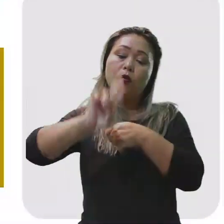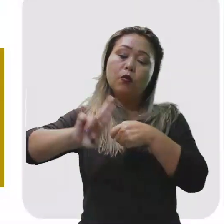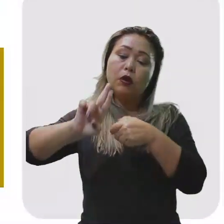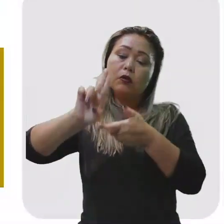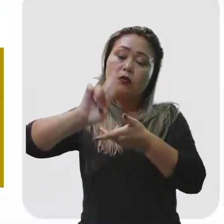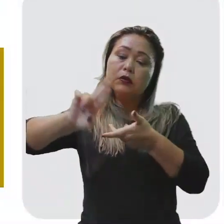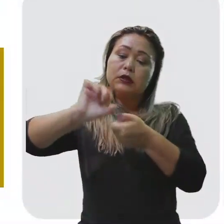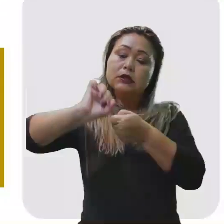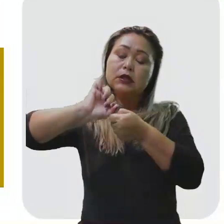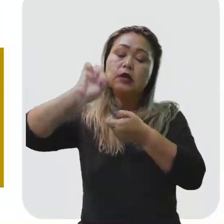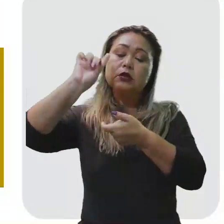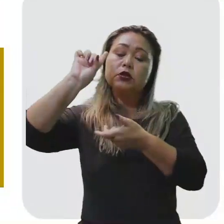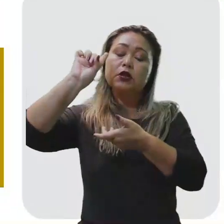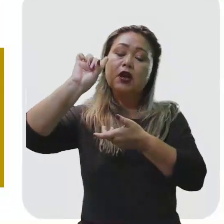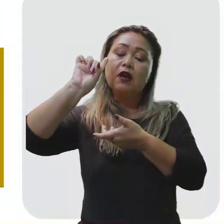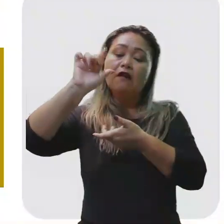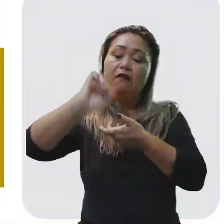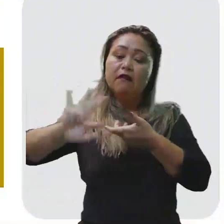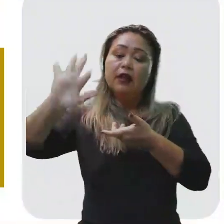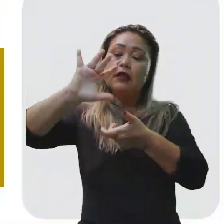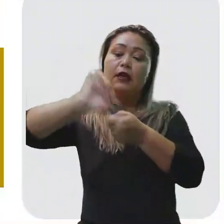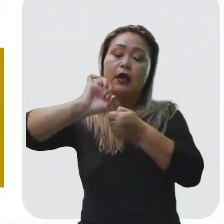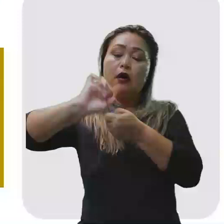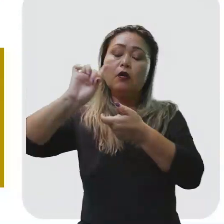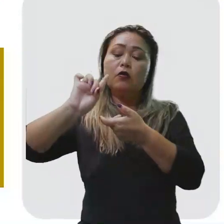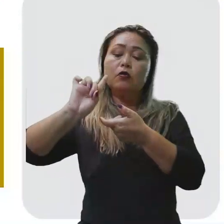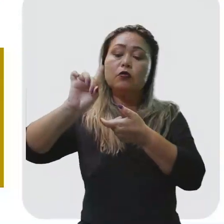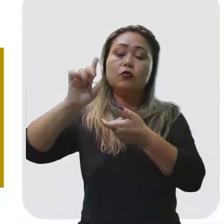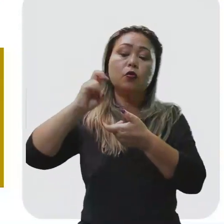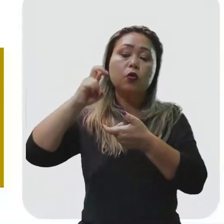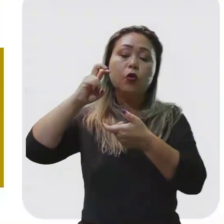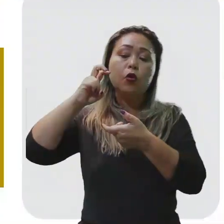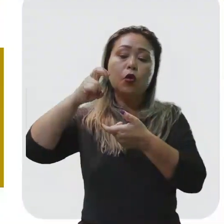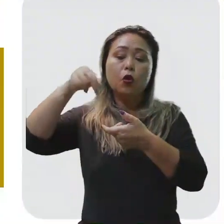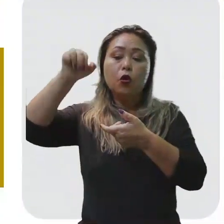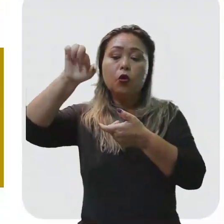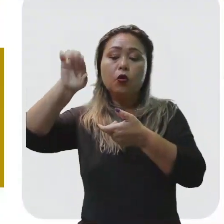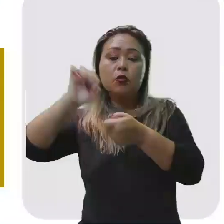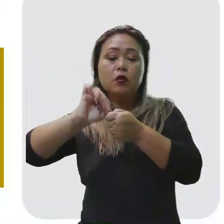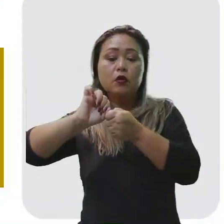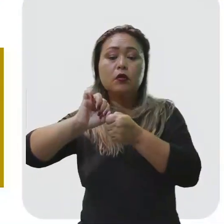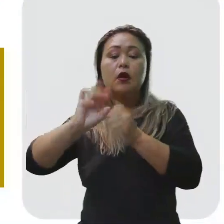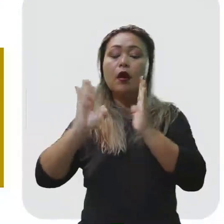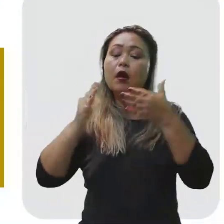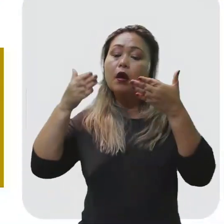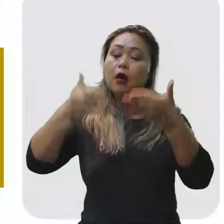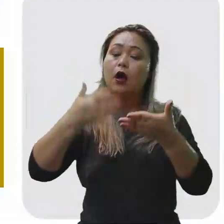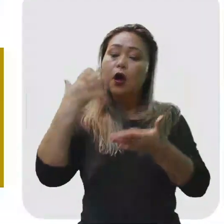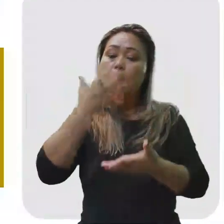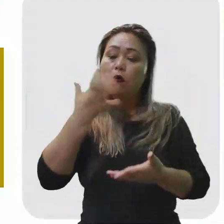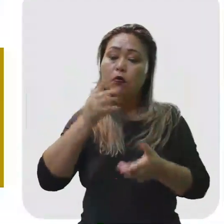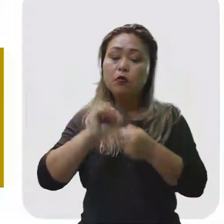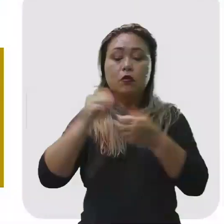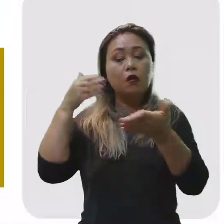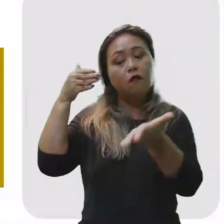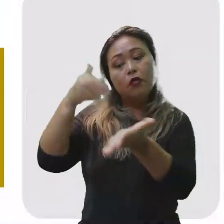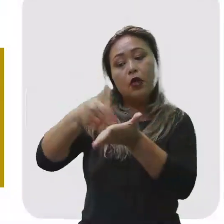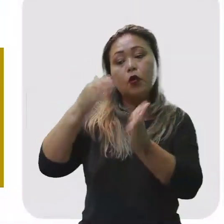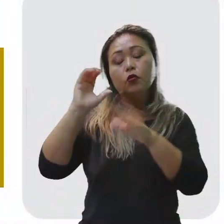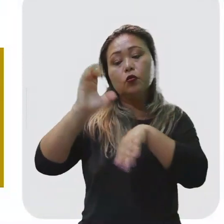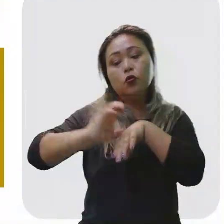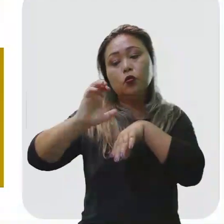a nomenclatura é Educação Artística, com ênfase em música, mas a ênfase é só no final do